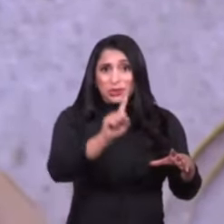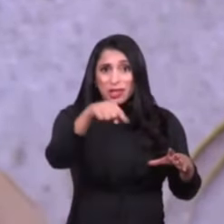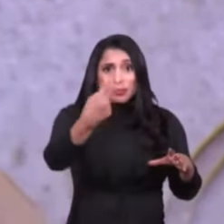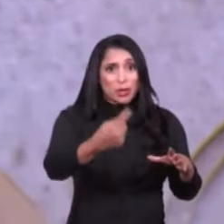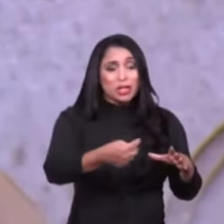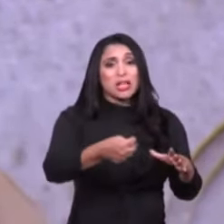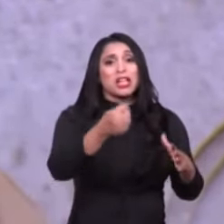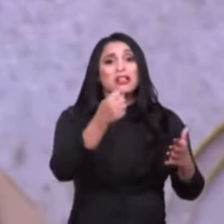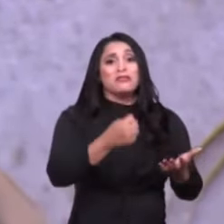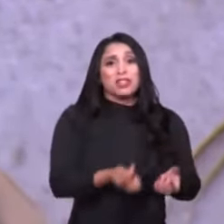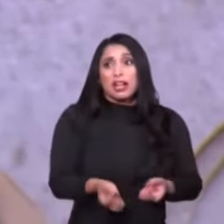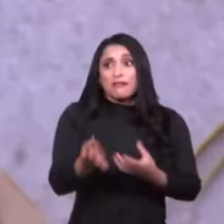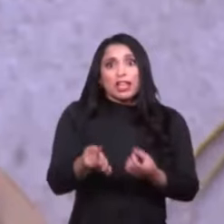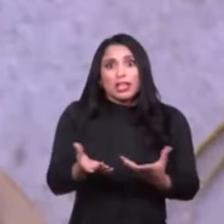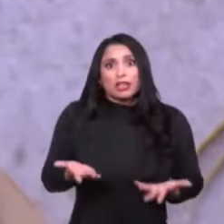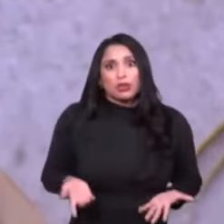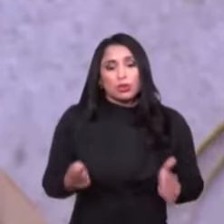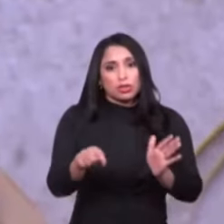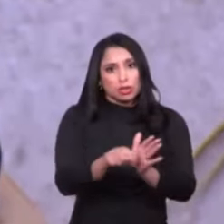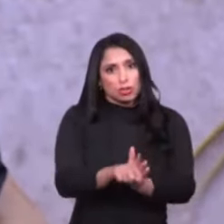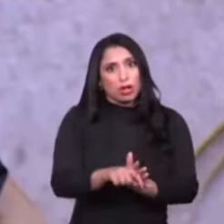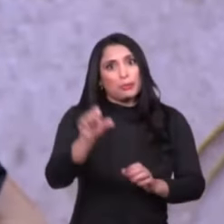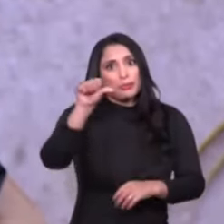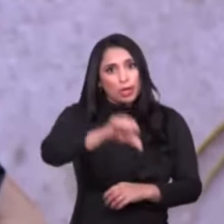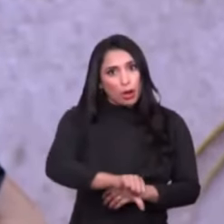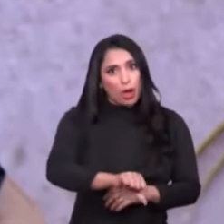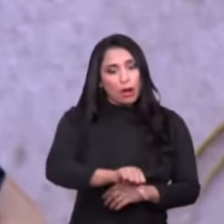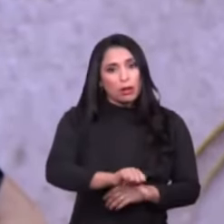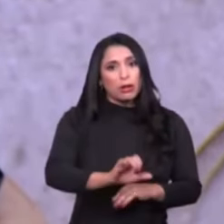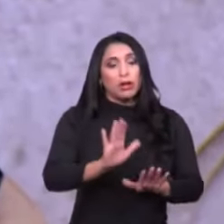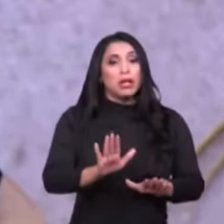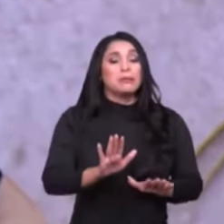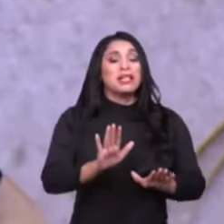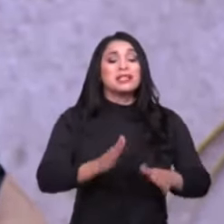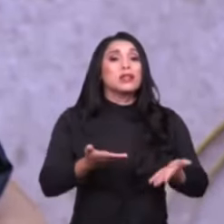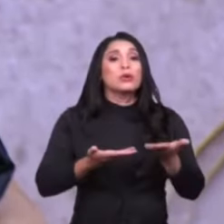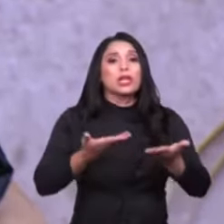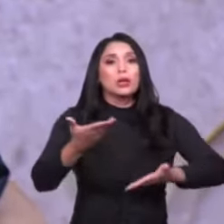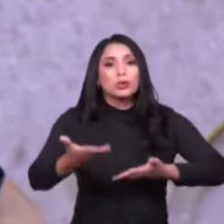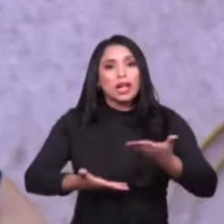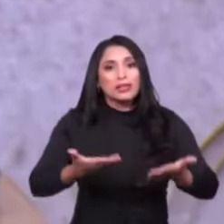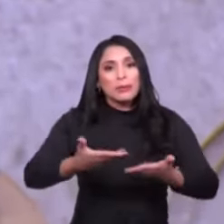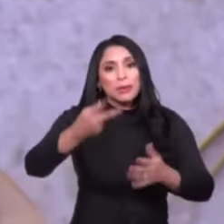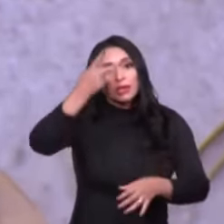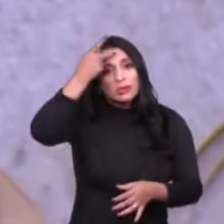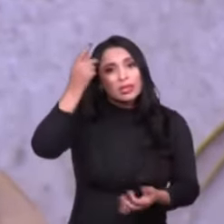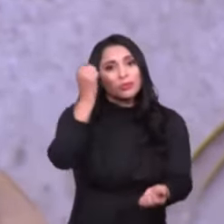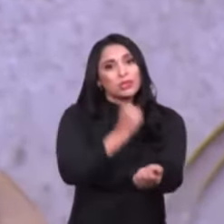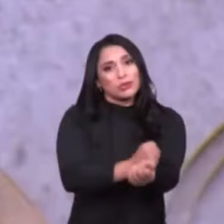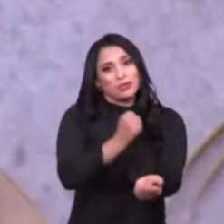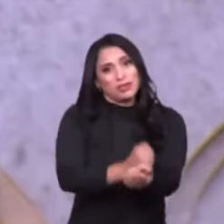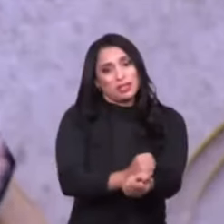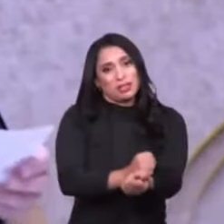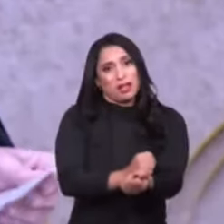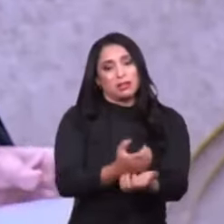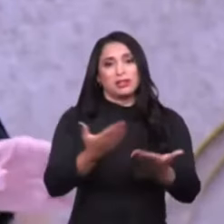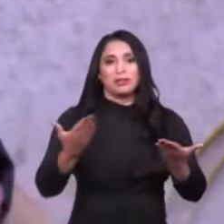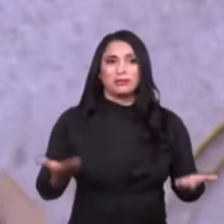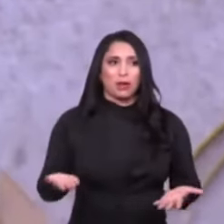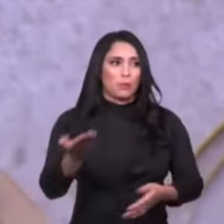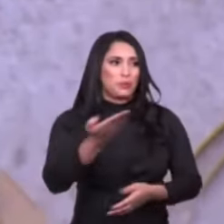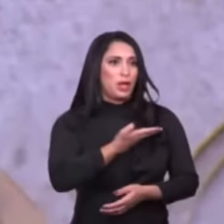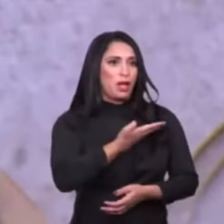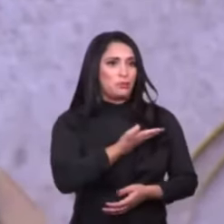e permitir o efetivo tratamento dos dependentes. Portanto, prezados amigos,